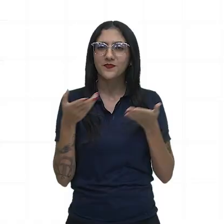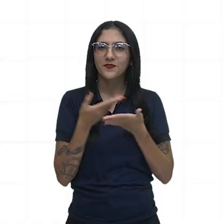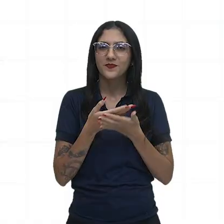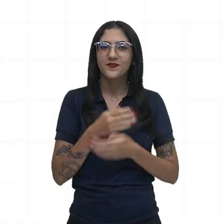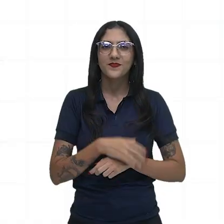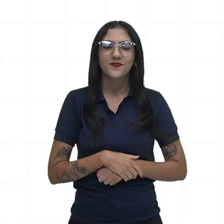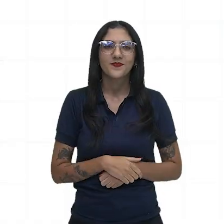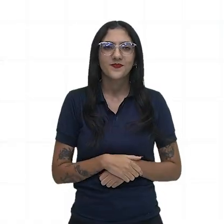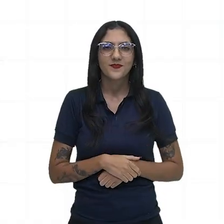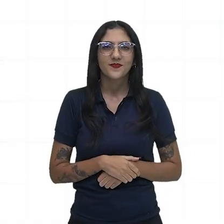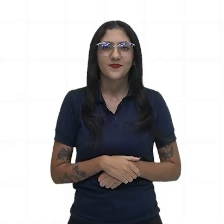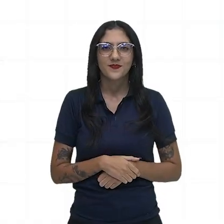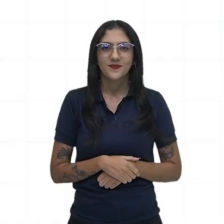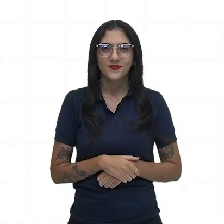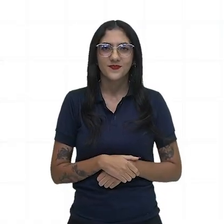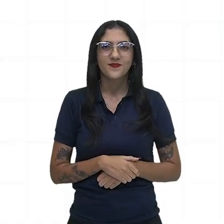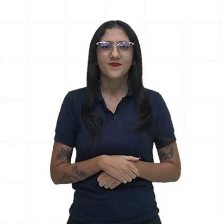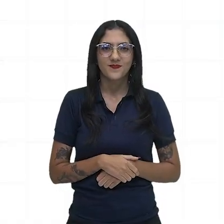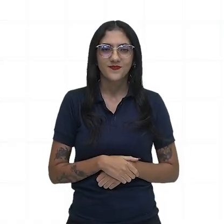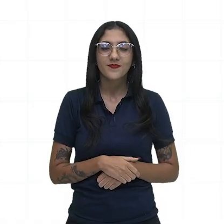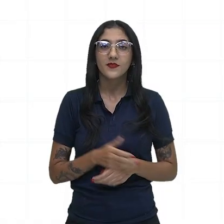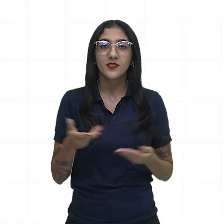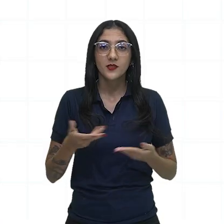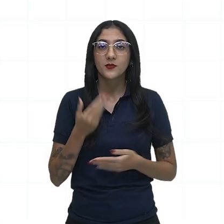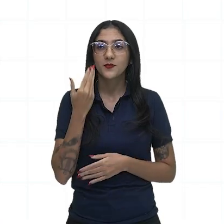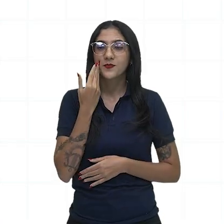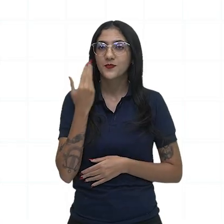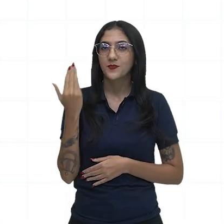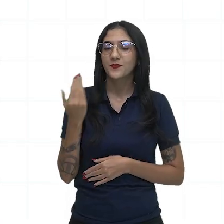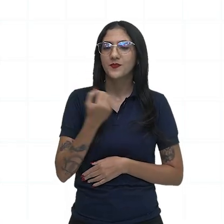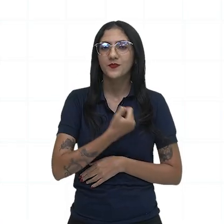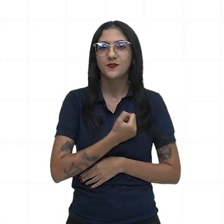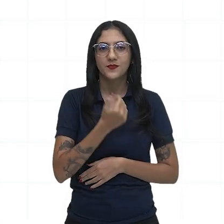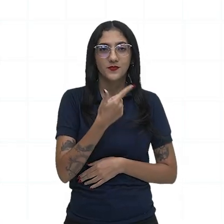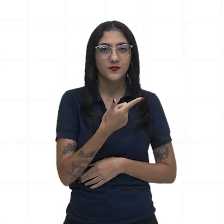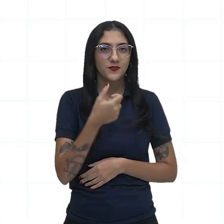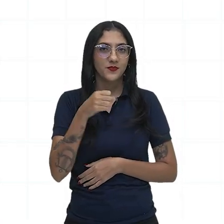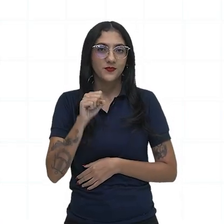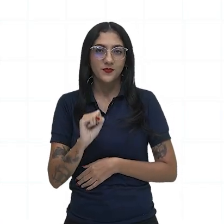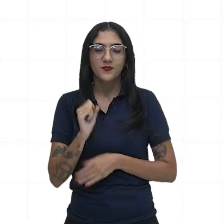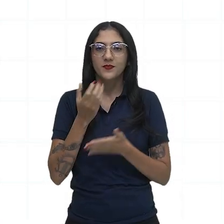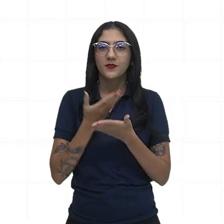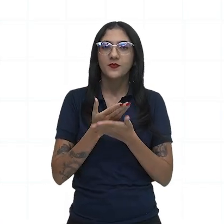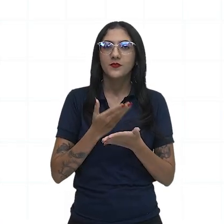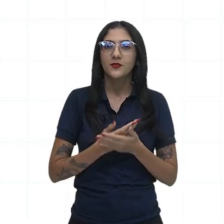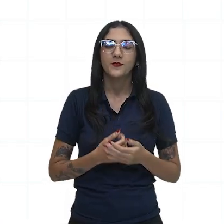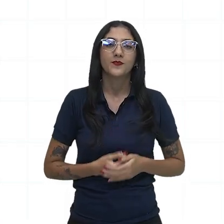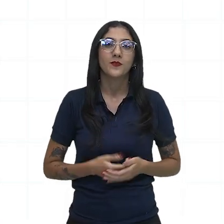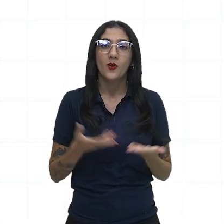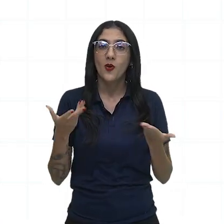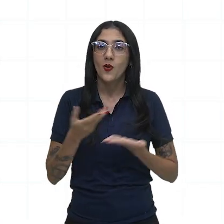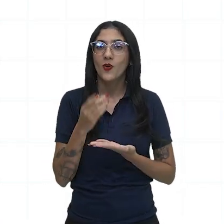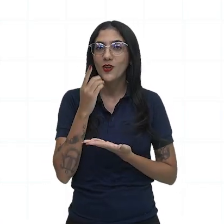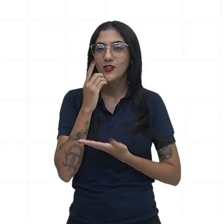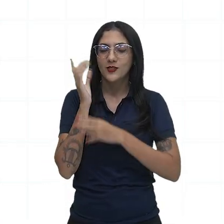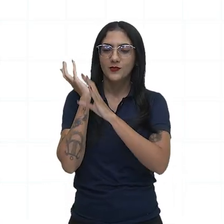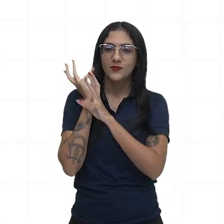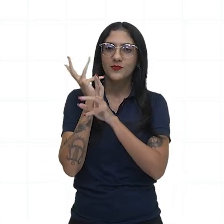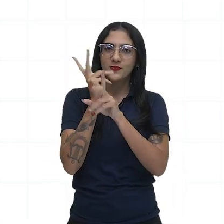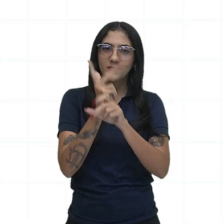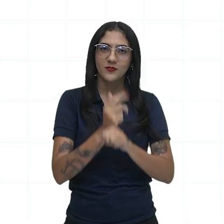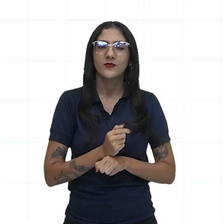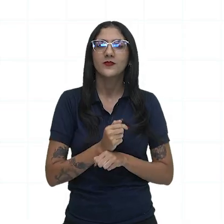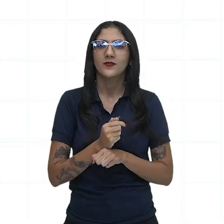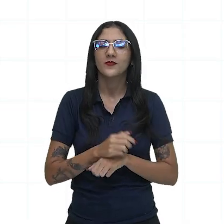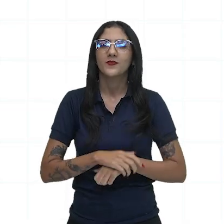de hoje? Muito bem, hoje é a nossa aula 28, aula de revisão e avaliação da